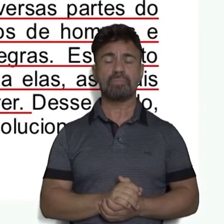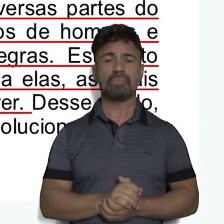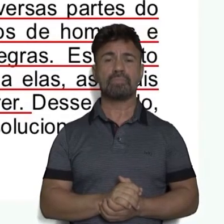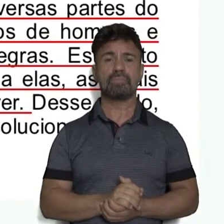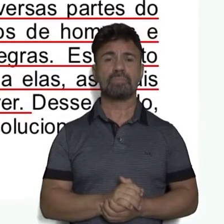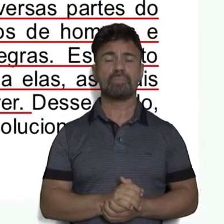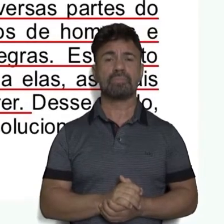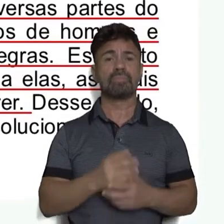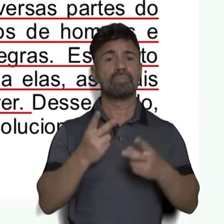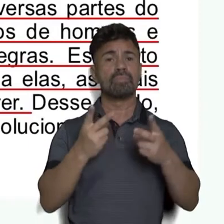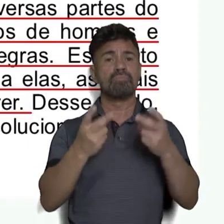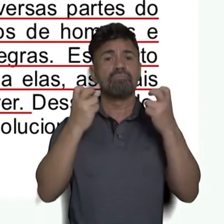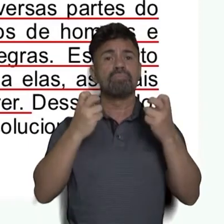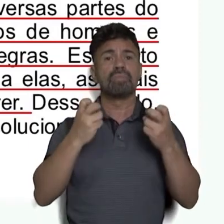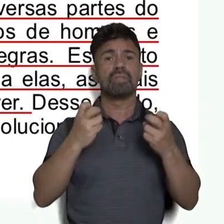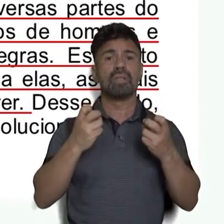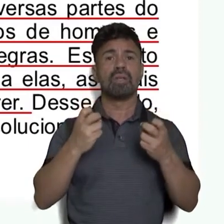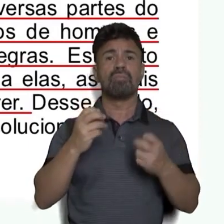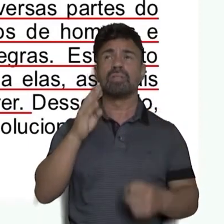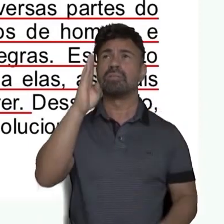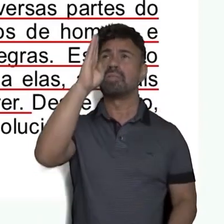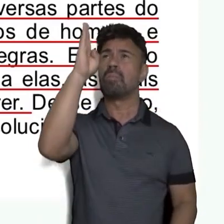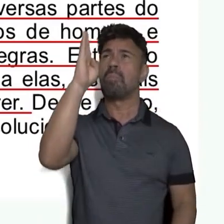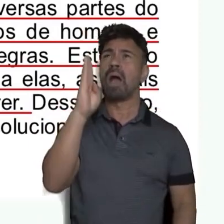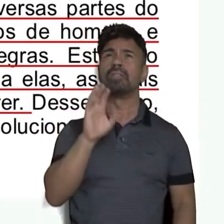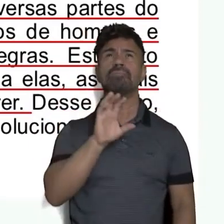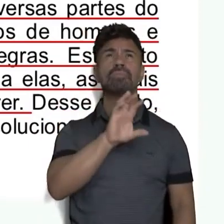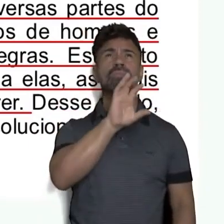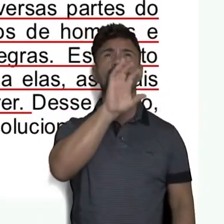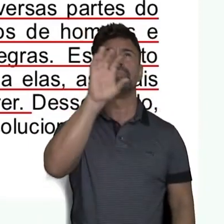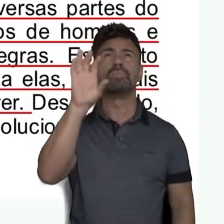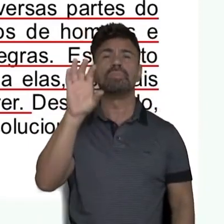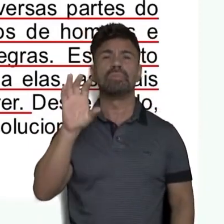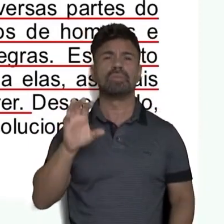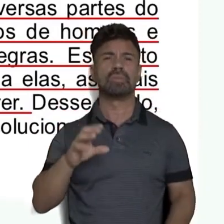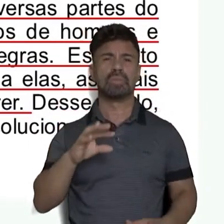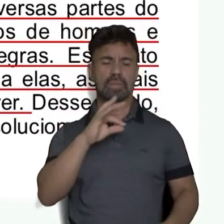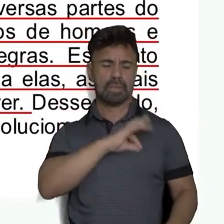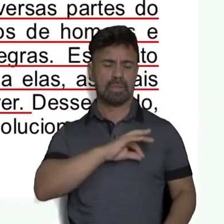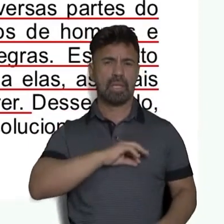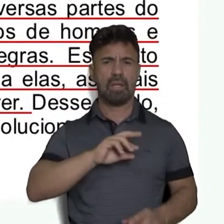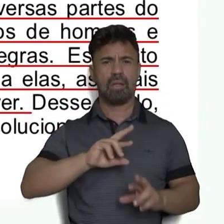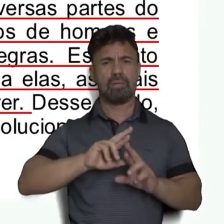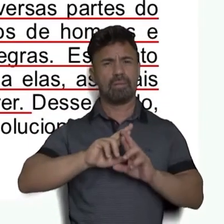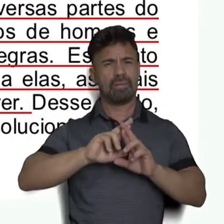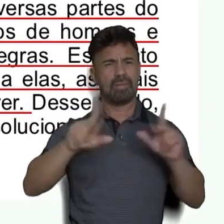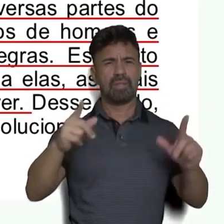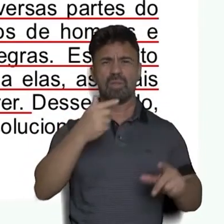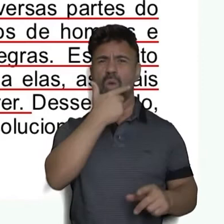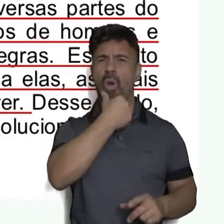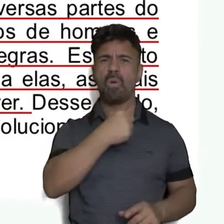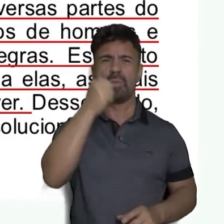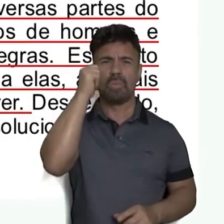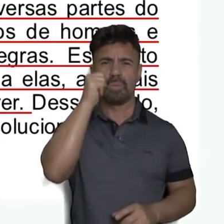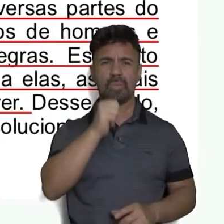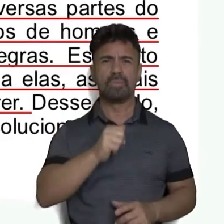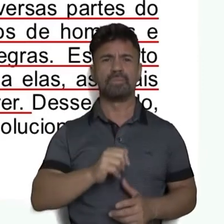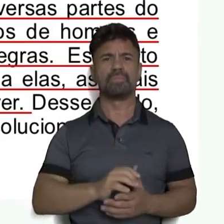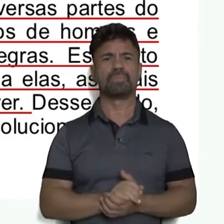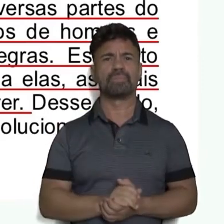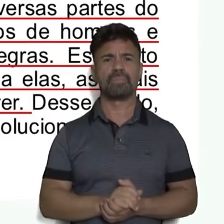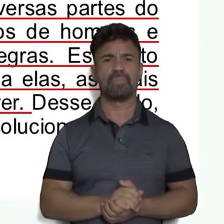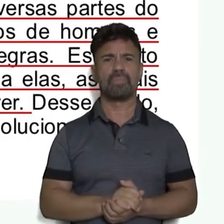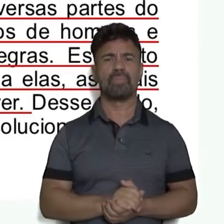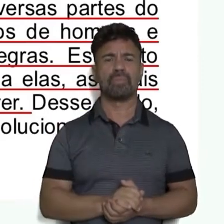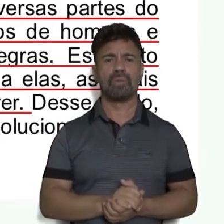que se observa em diversas partes do país é a gritante diferença entre os salários de homens e mulheres. Então, dessa